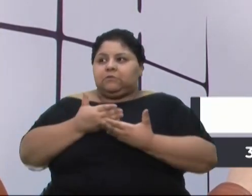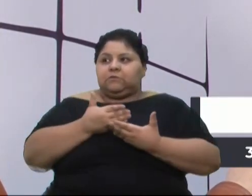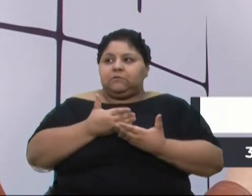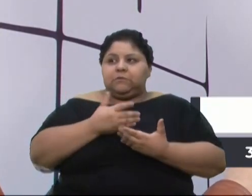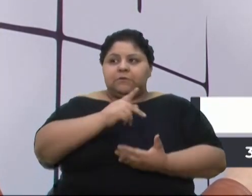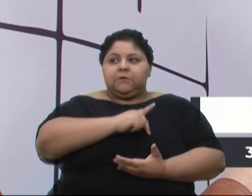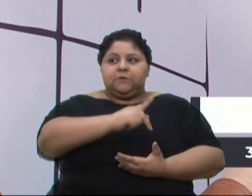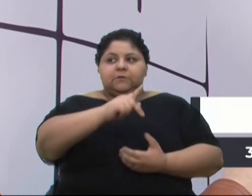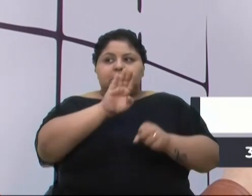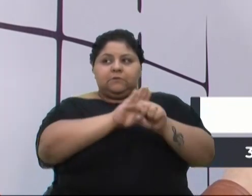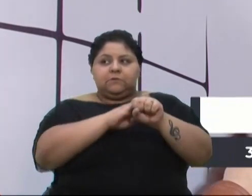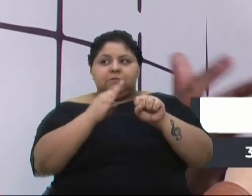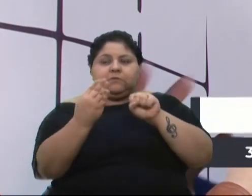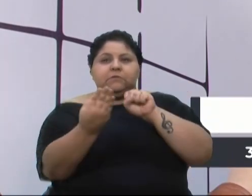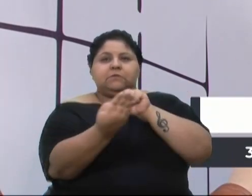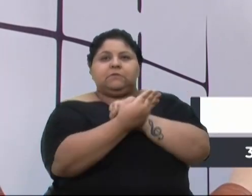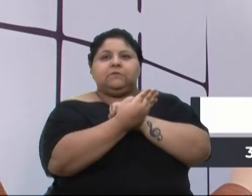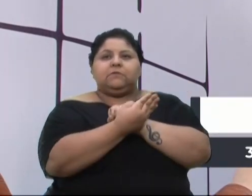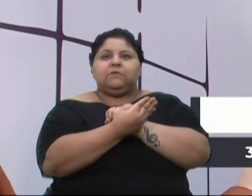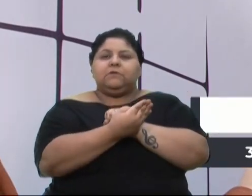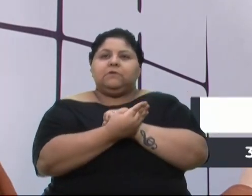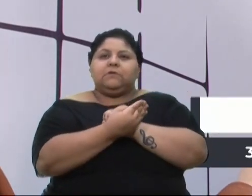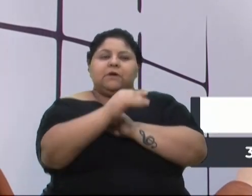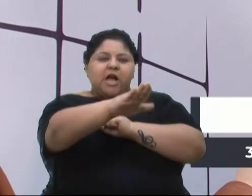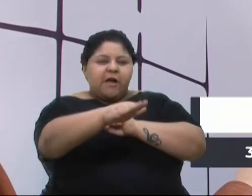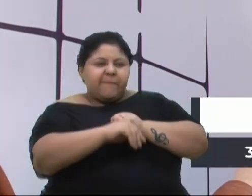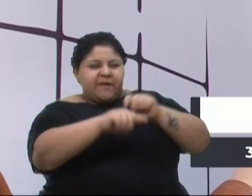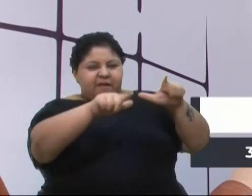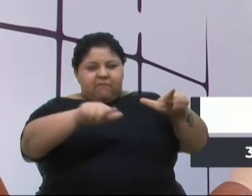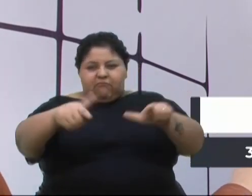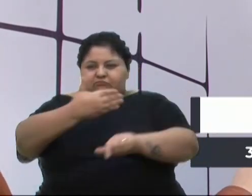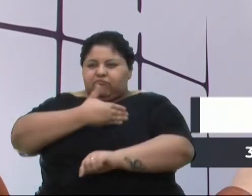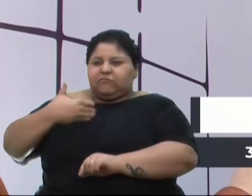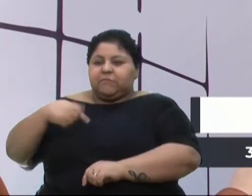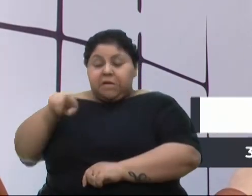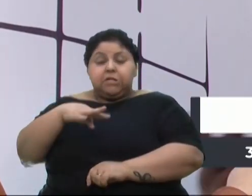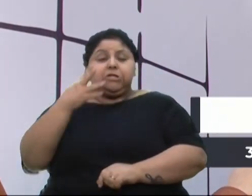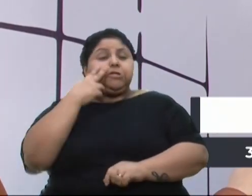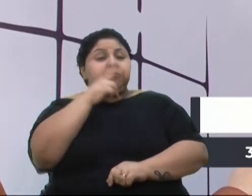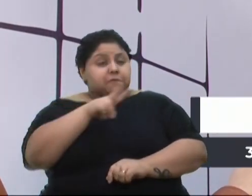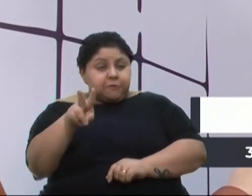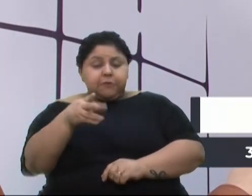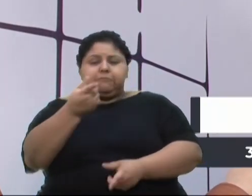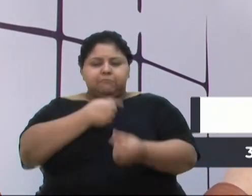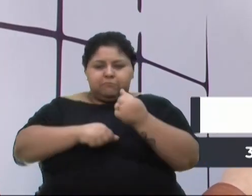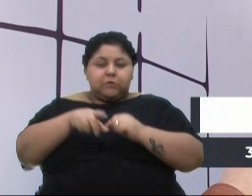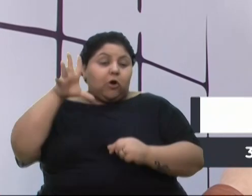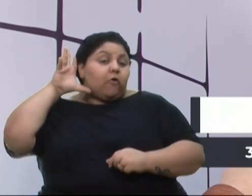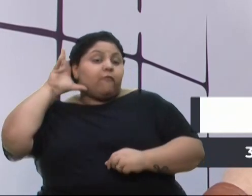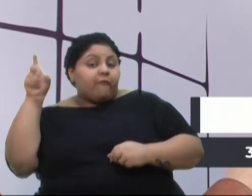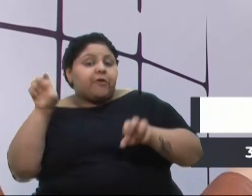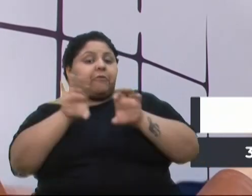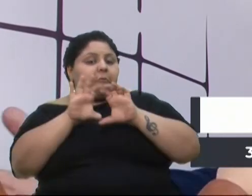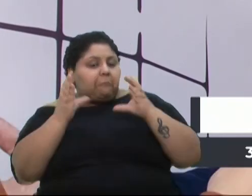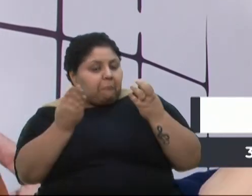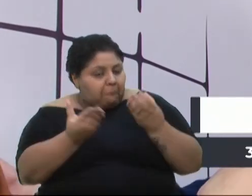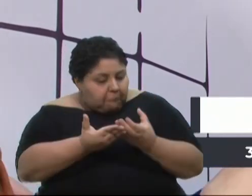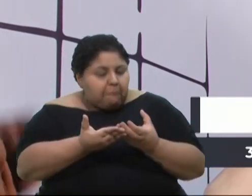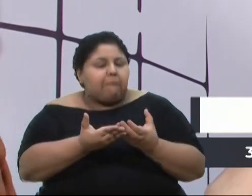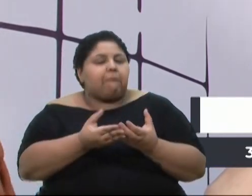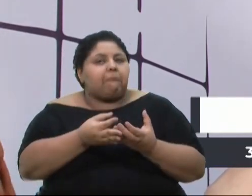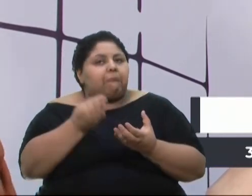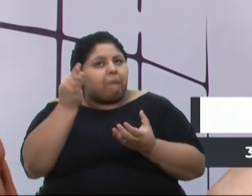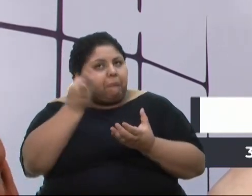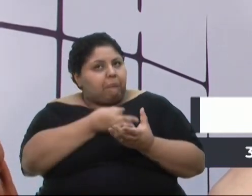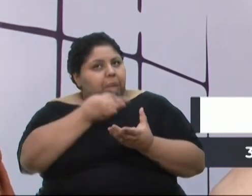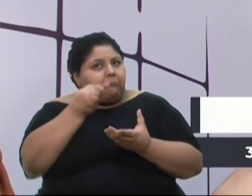de bairro a adotarem áreas públicas. A gente vê que a administração está ouvindo a comunidade, né, e